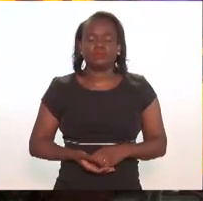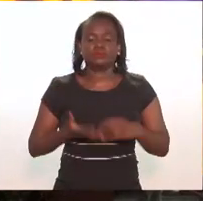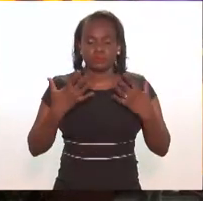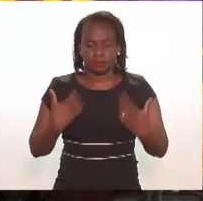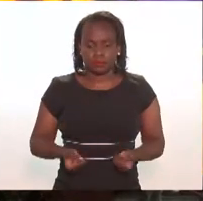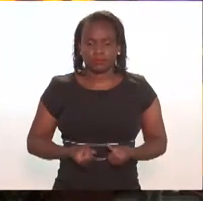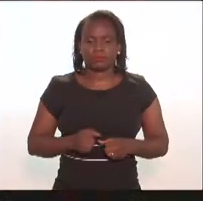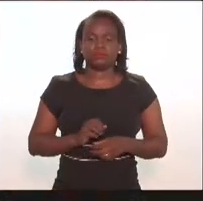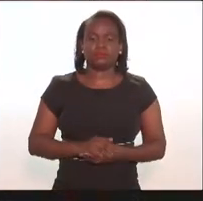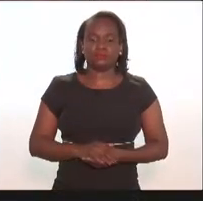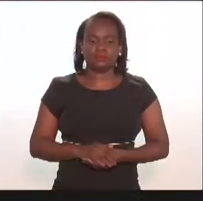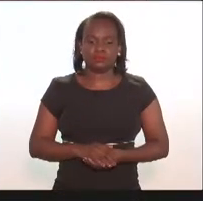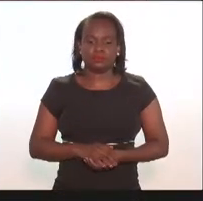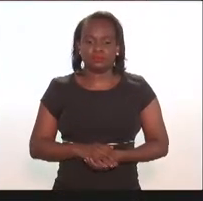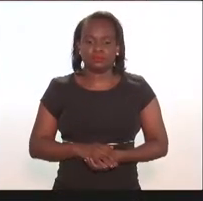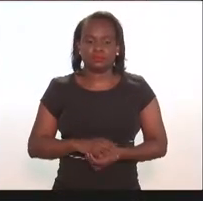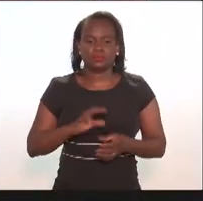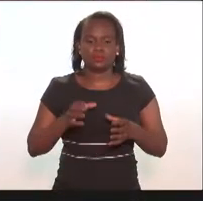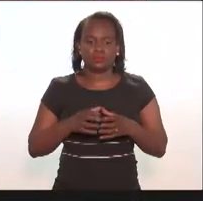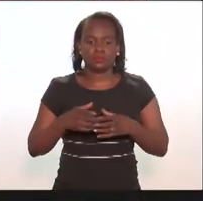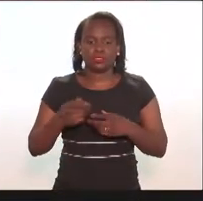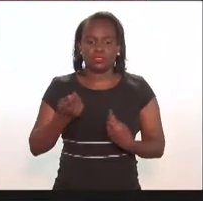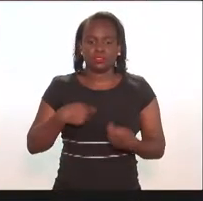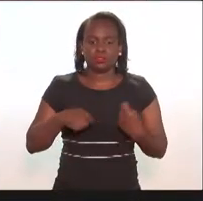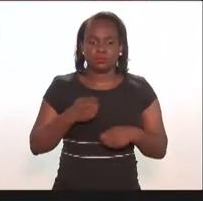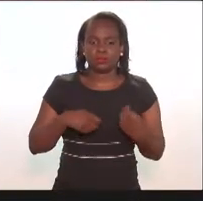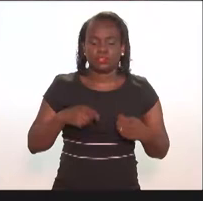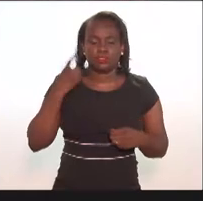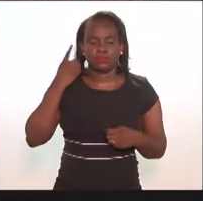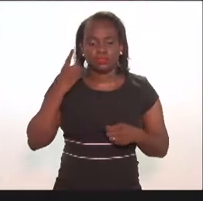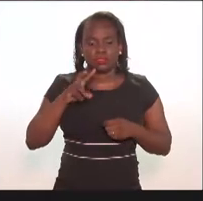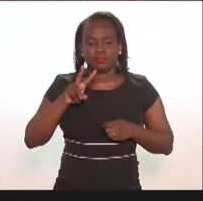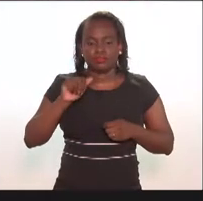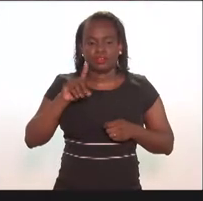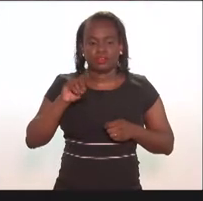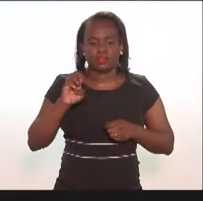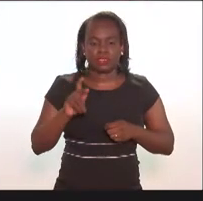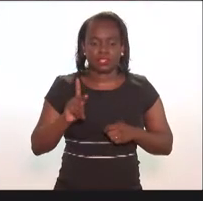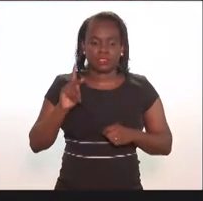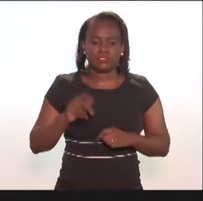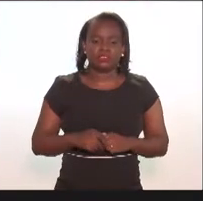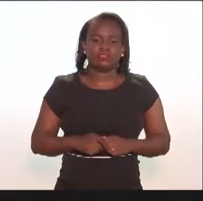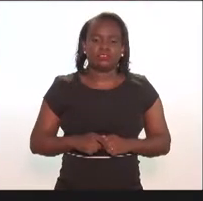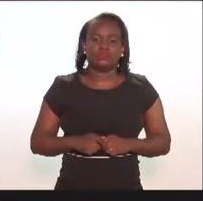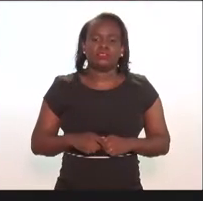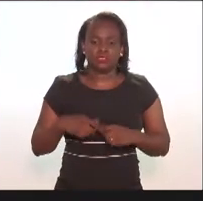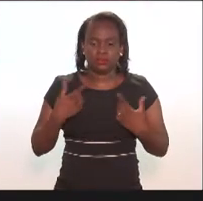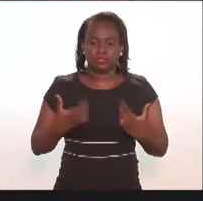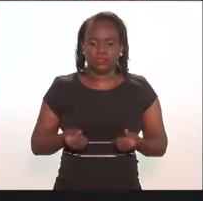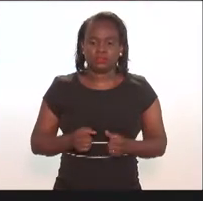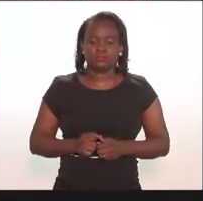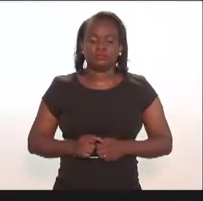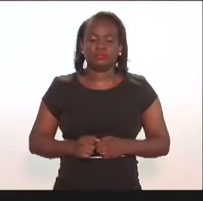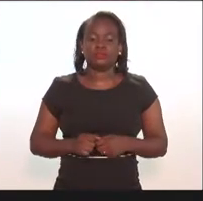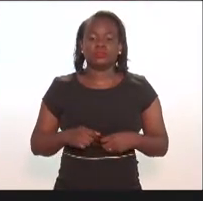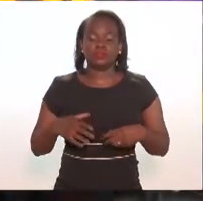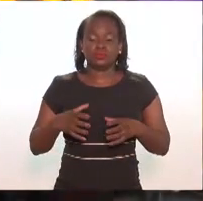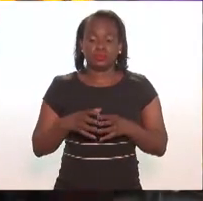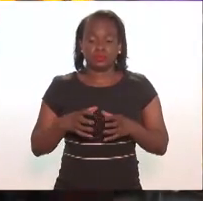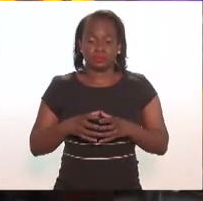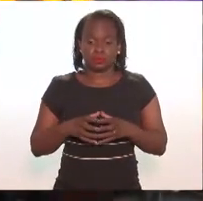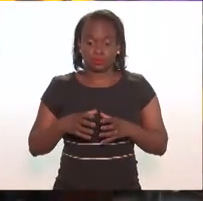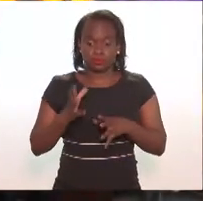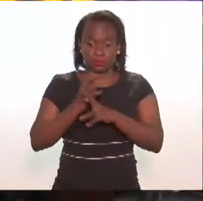Favorável, presidente. Da Comissão de Economia, deputado Valdeque Carneiro. No mérito, favorável. Pela Comissão